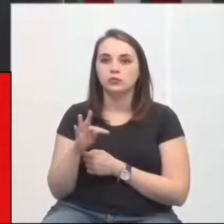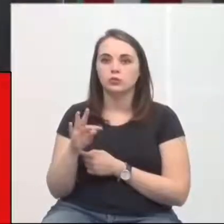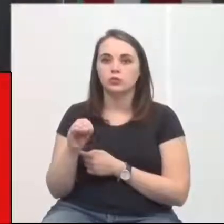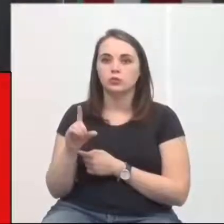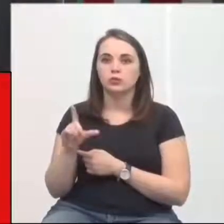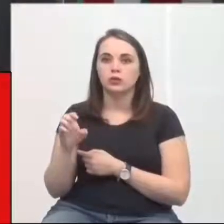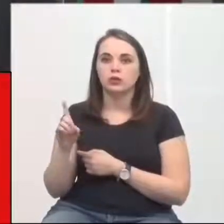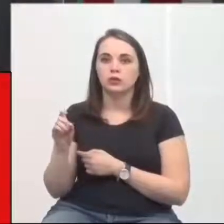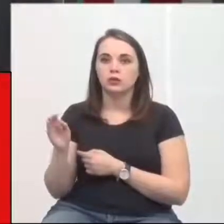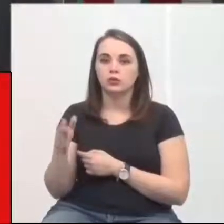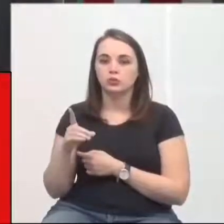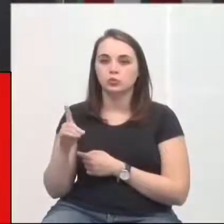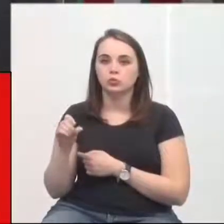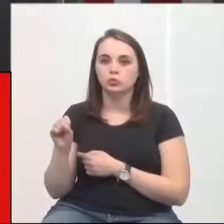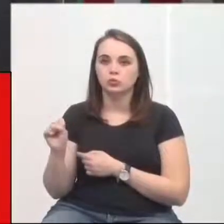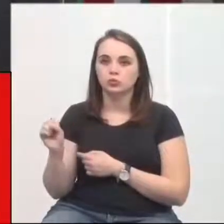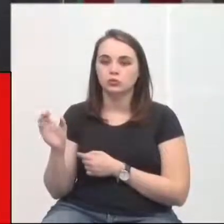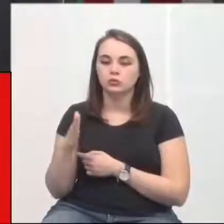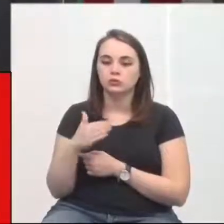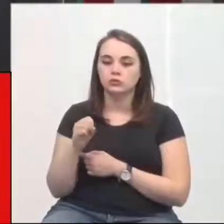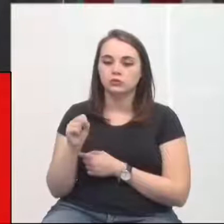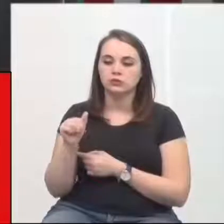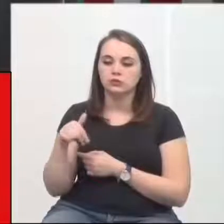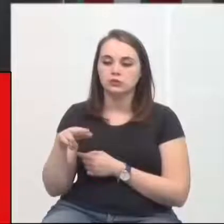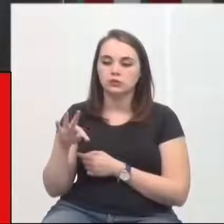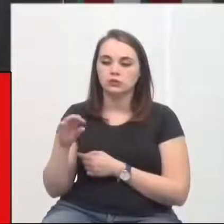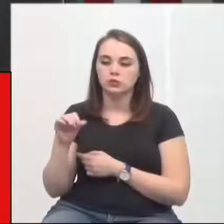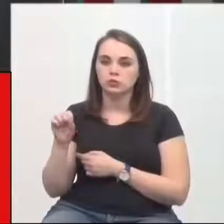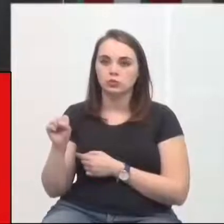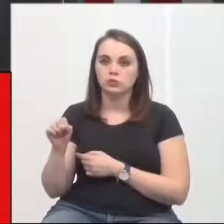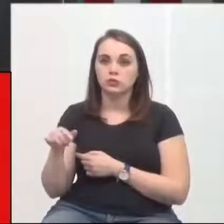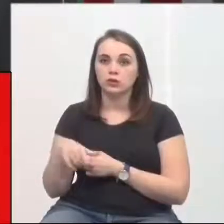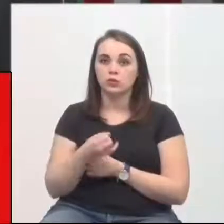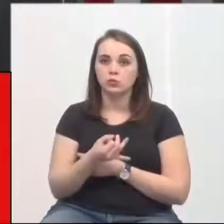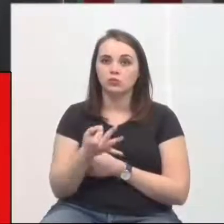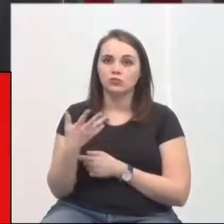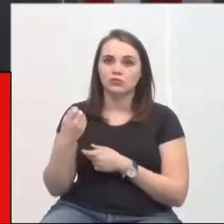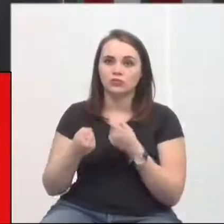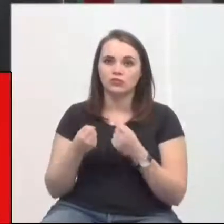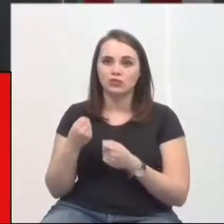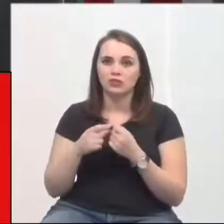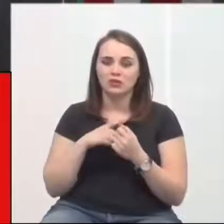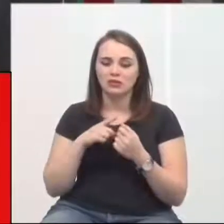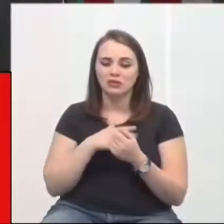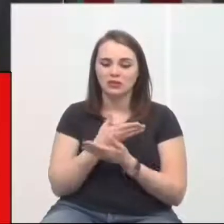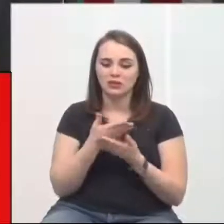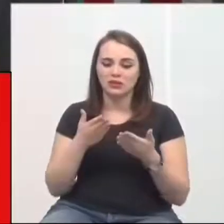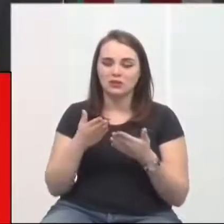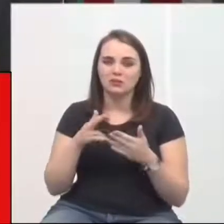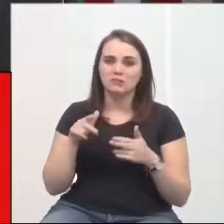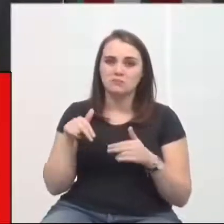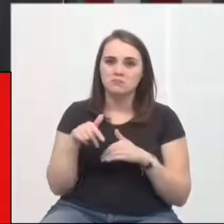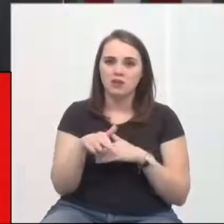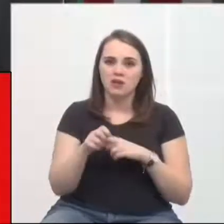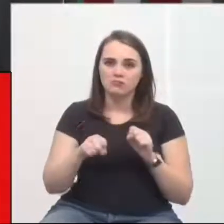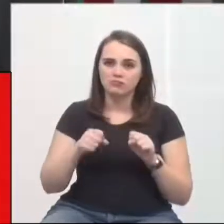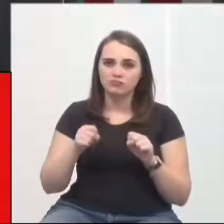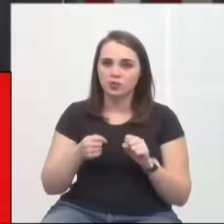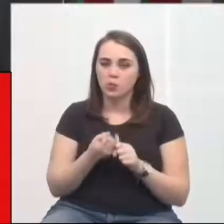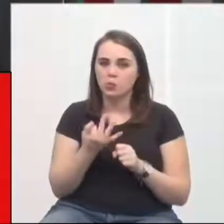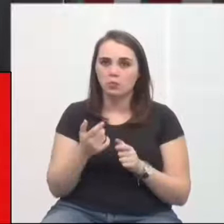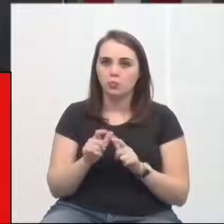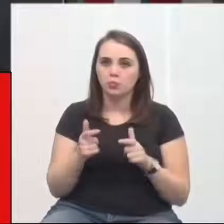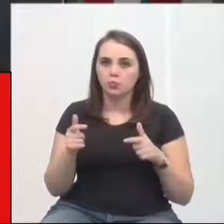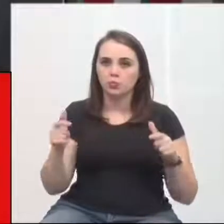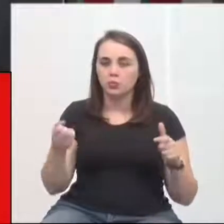Mina do Mato, muito complexo, um grande fluxo, né, de carros, veículos, motos, pedestres, com grandes dificuldades e muitos números